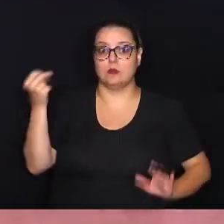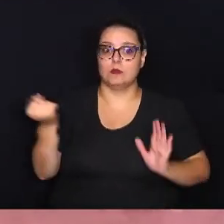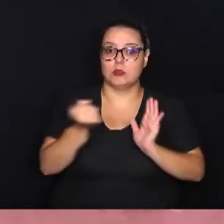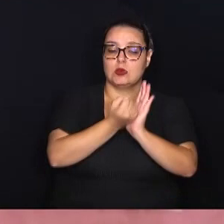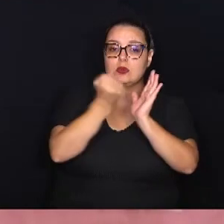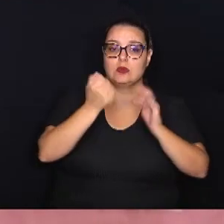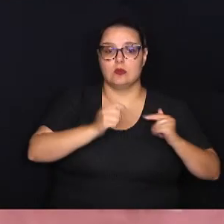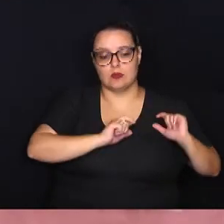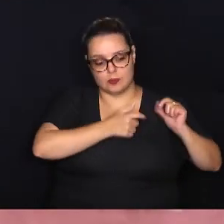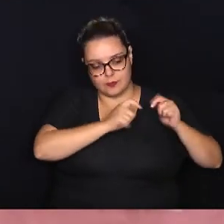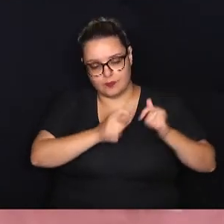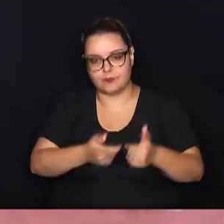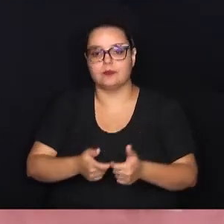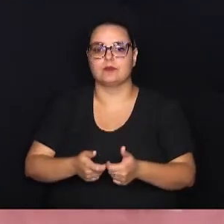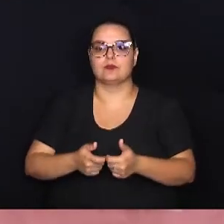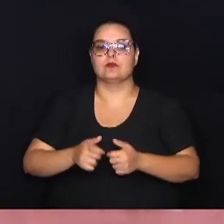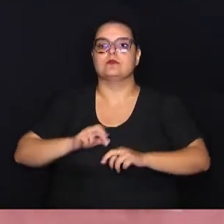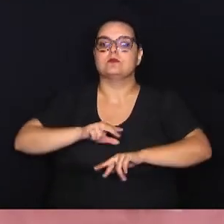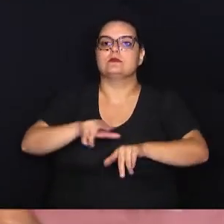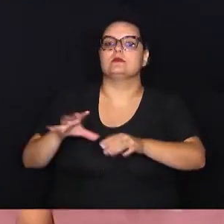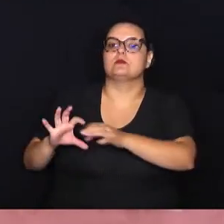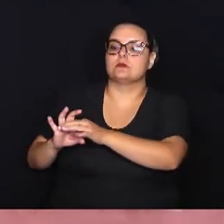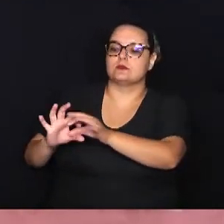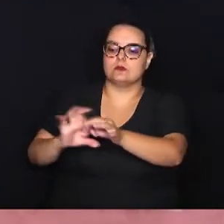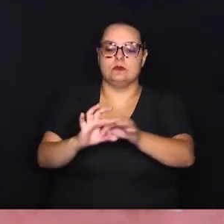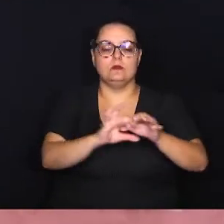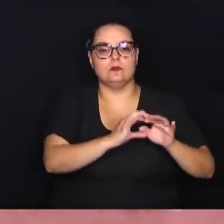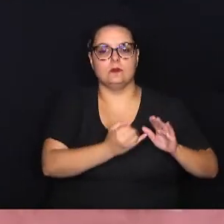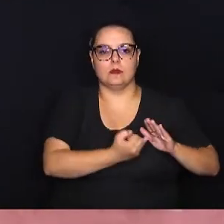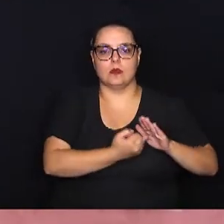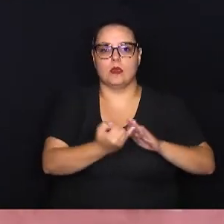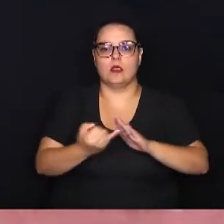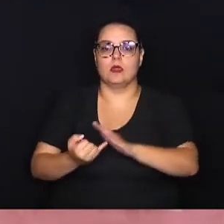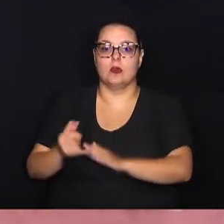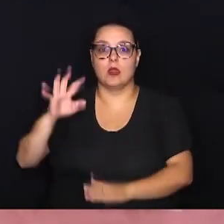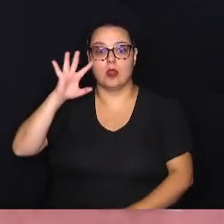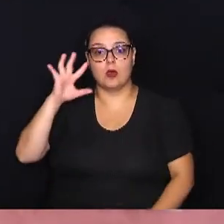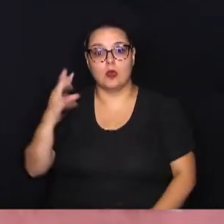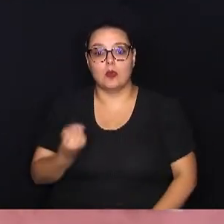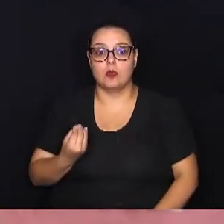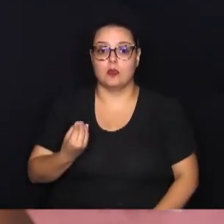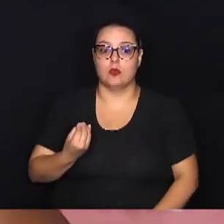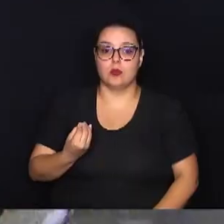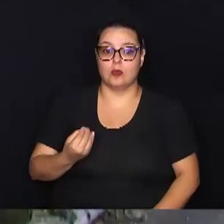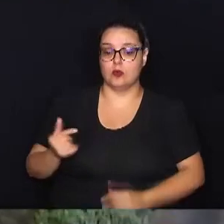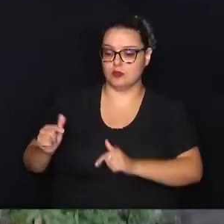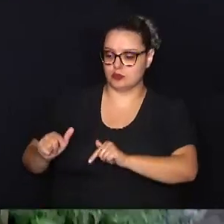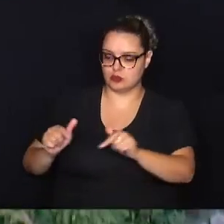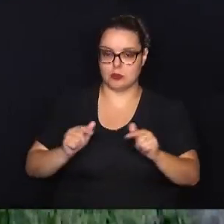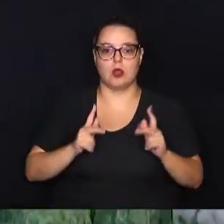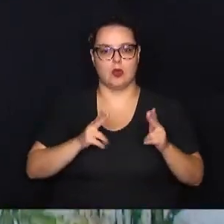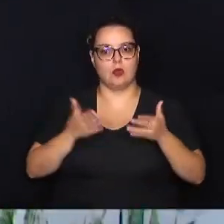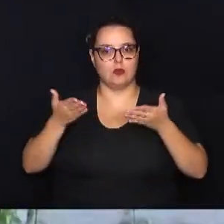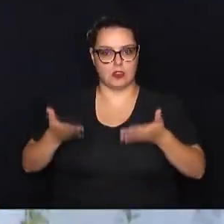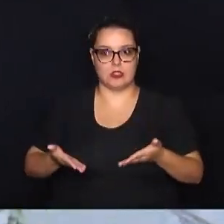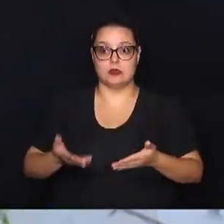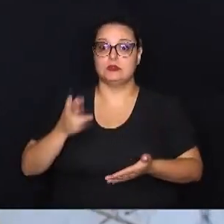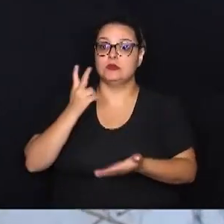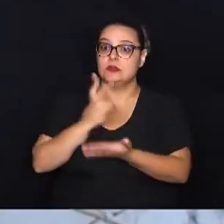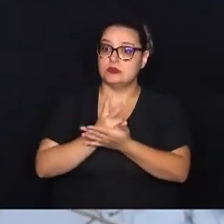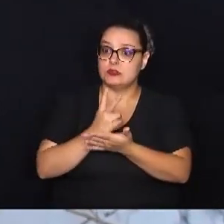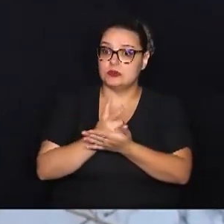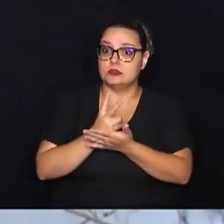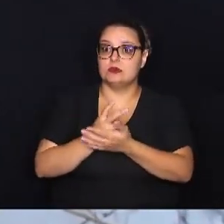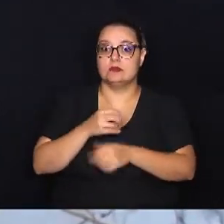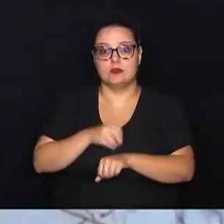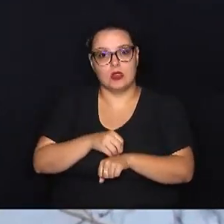parceria e aliança de diversas instituições, temos a compreensão do quanto um lugar como esse, que sempre foi destinado